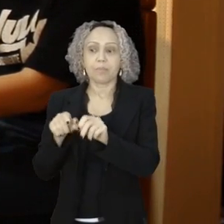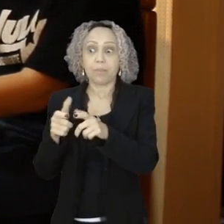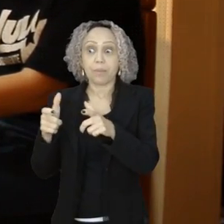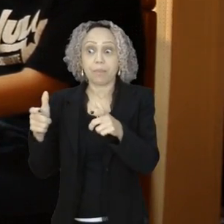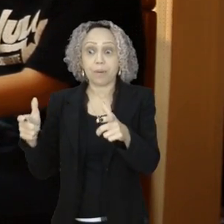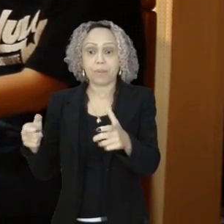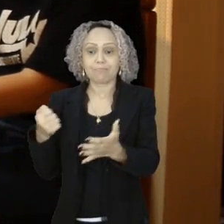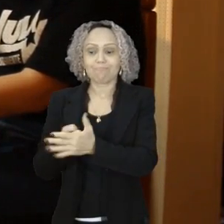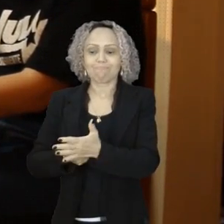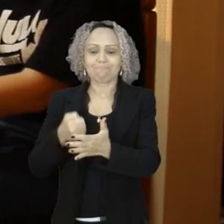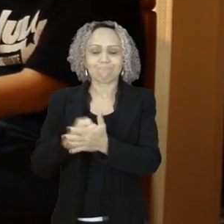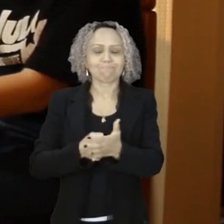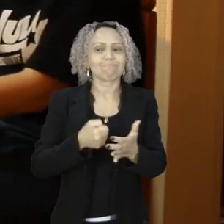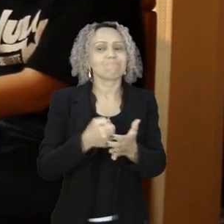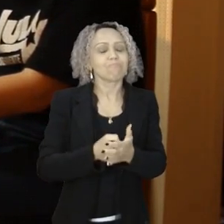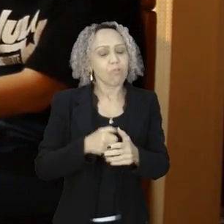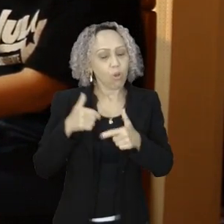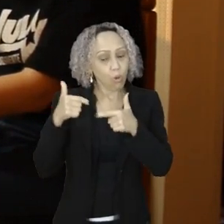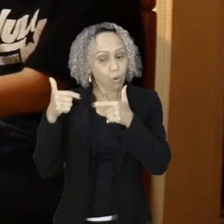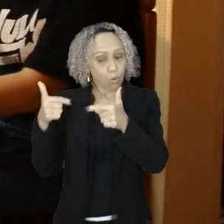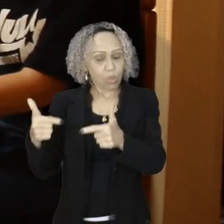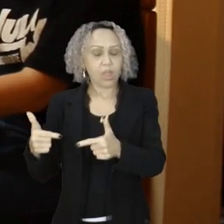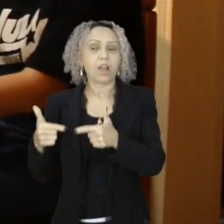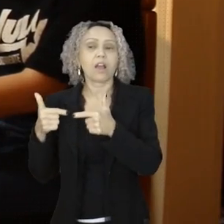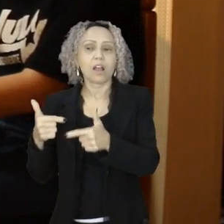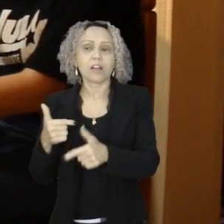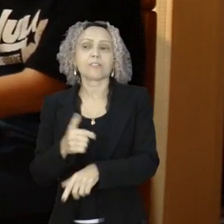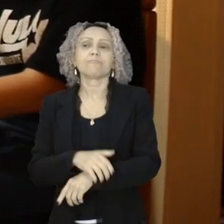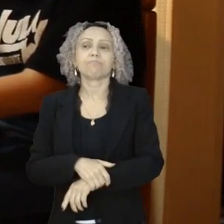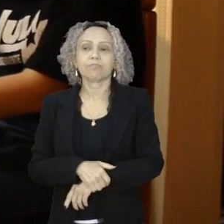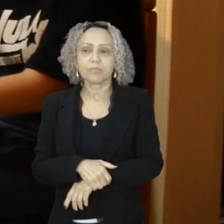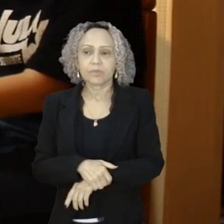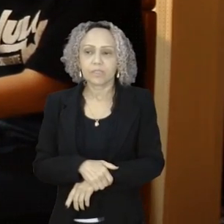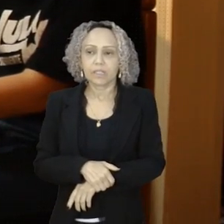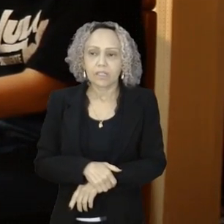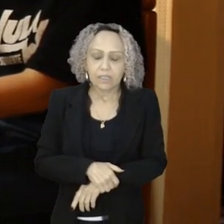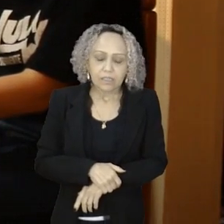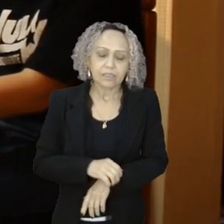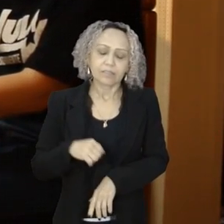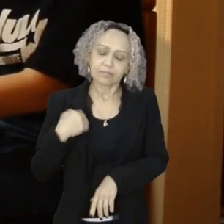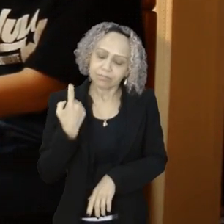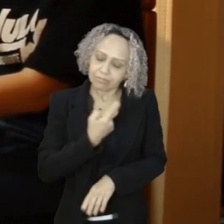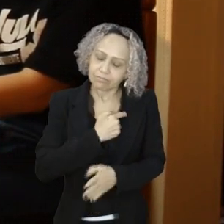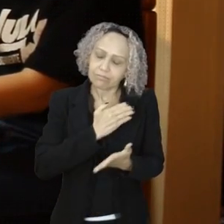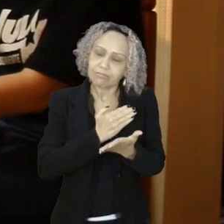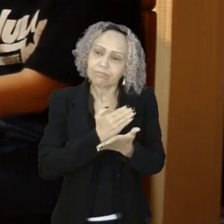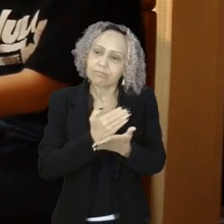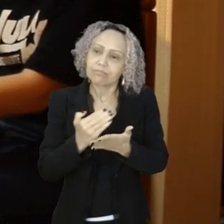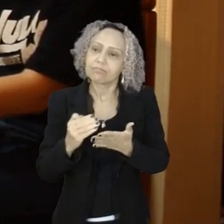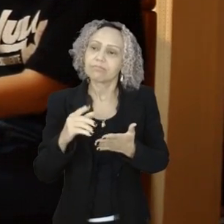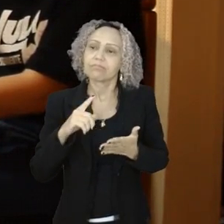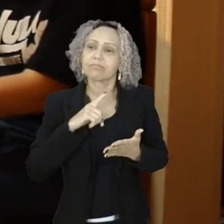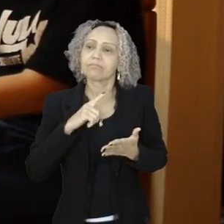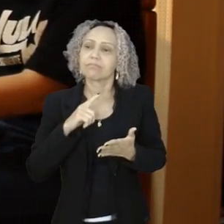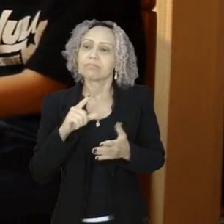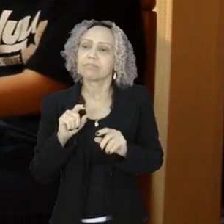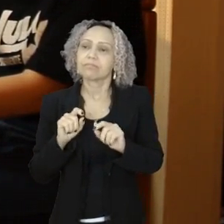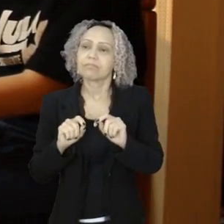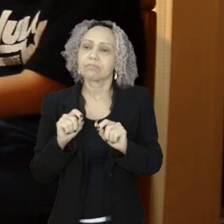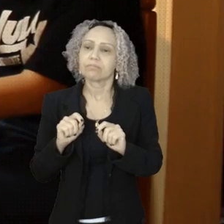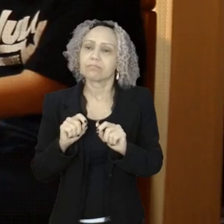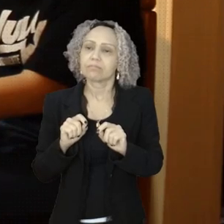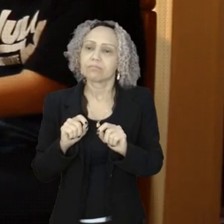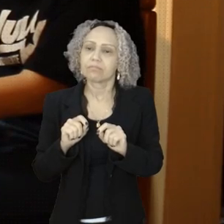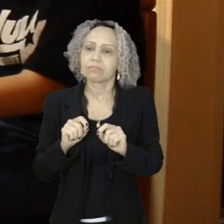que antes, mas ainda também não nas direções, né? Mas já começava a ter, né? Nós tínhamos uma companheira